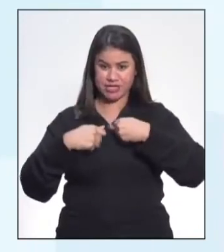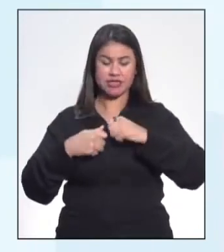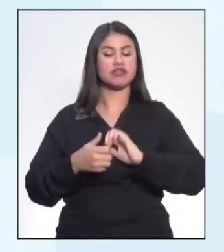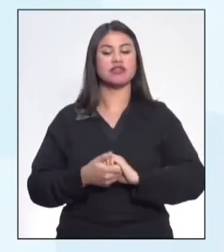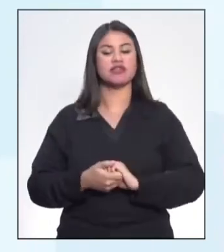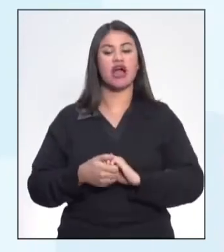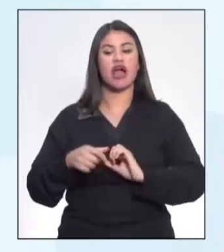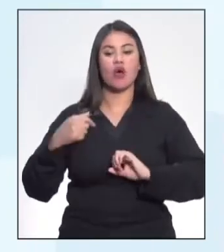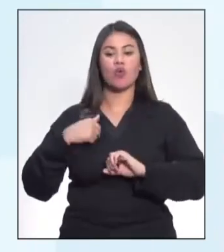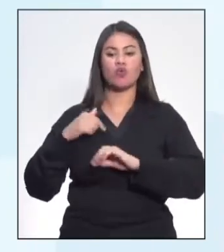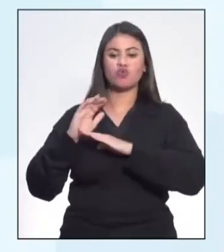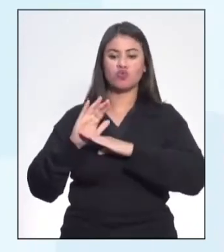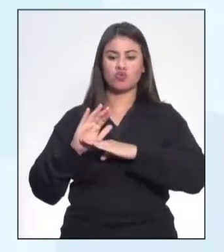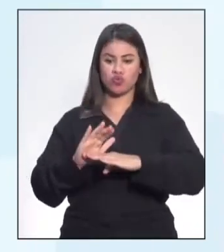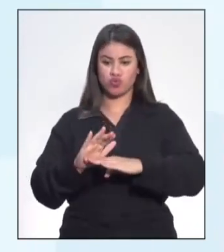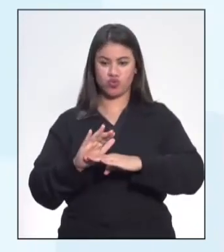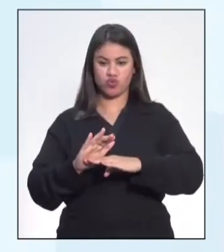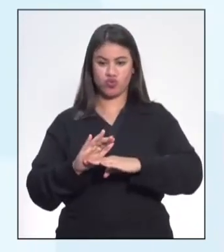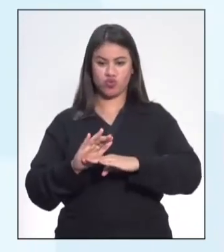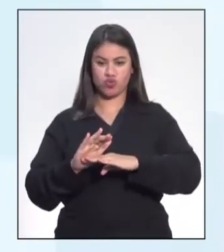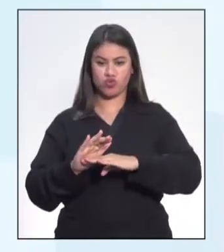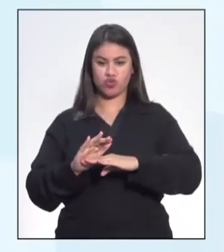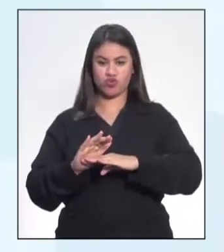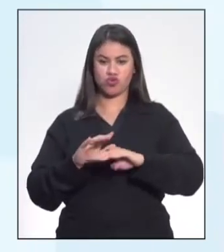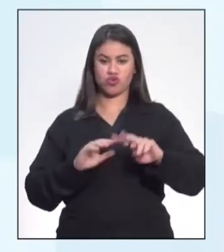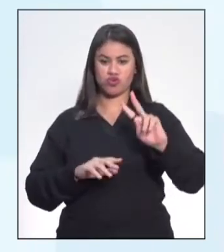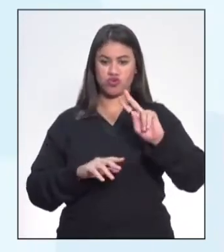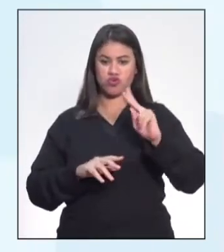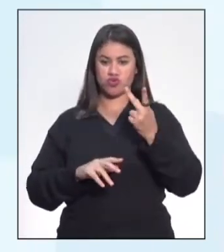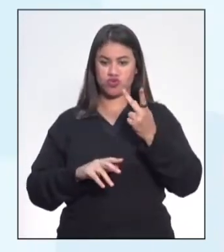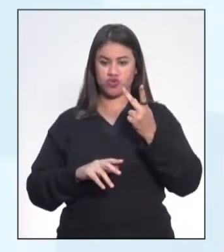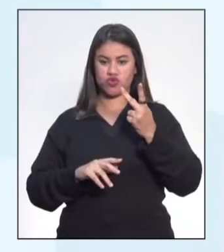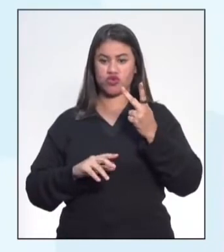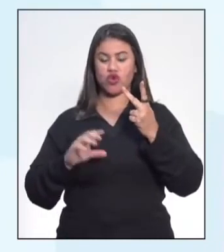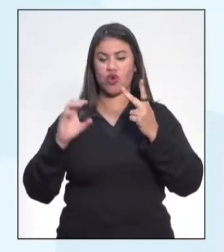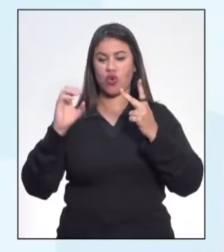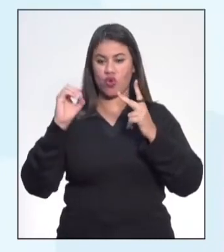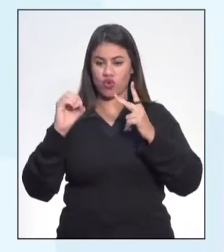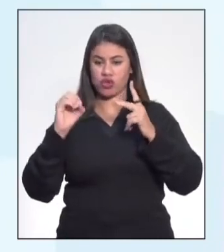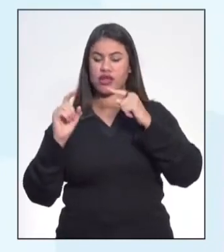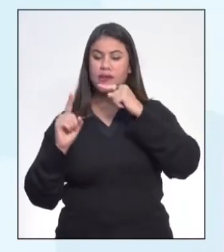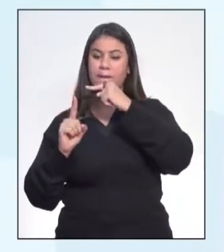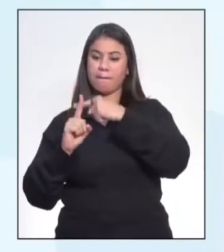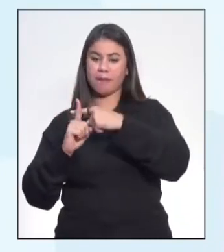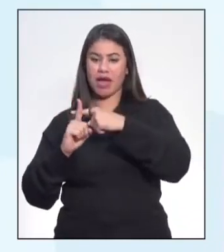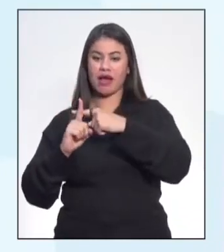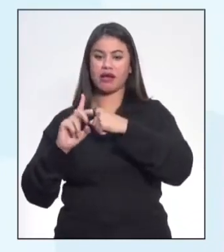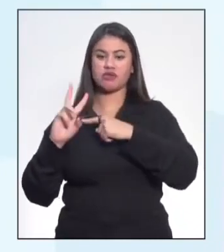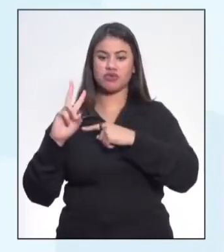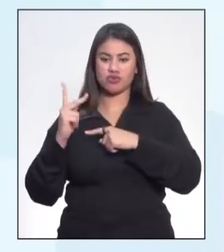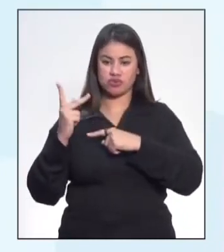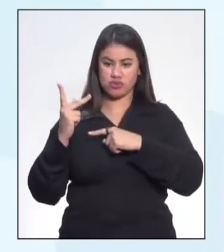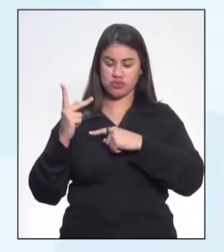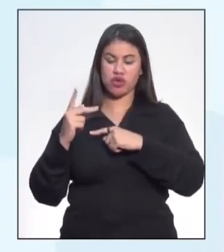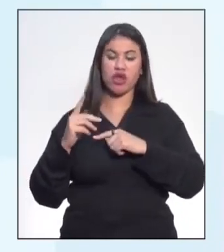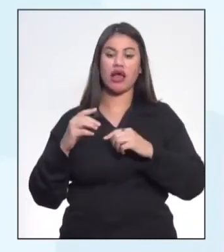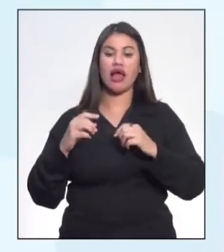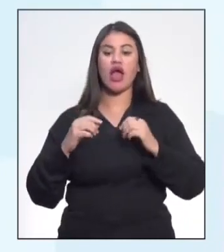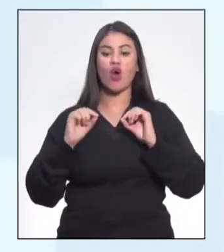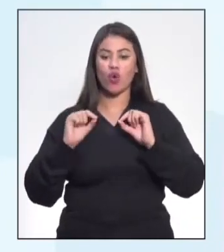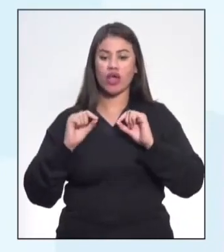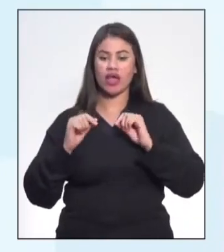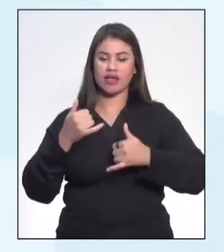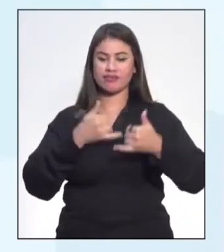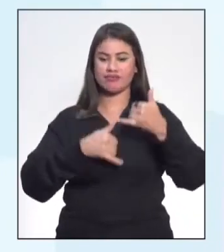eu ajunto o hidrogênio e o oxigênio mais o hidrogênio, eu vou o quê? Liberar essas